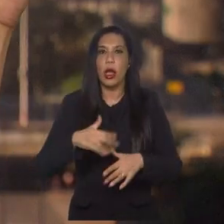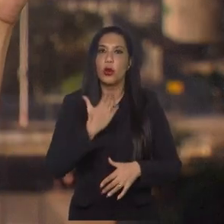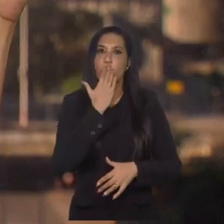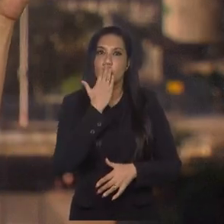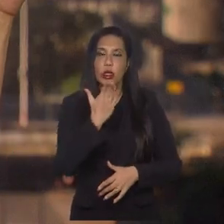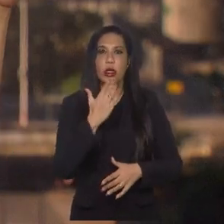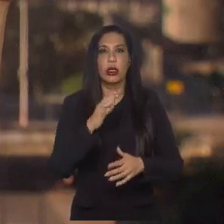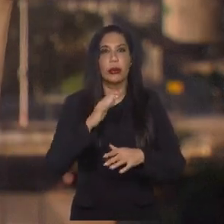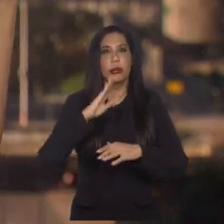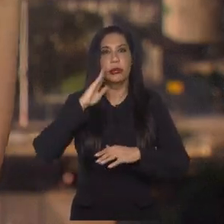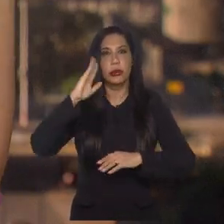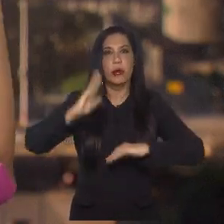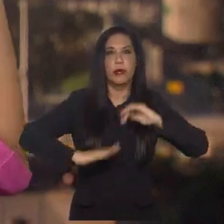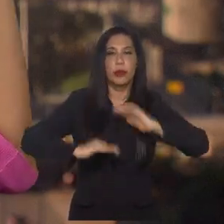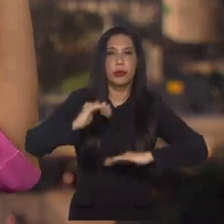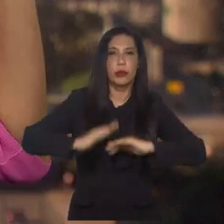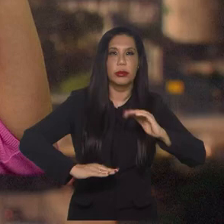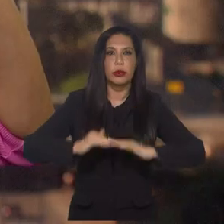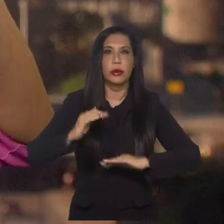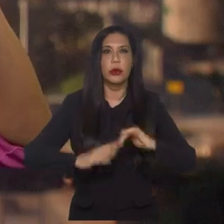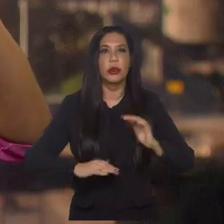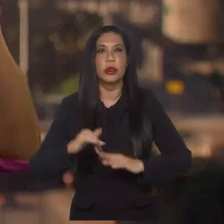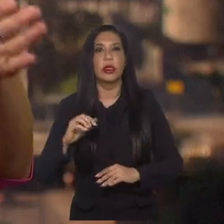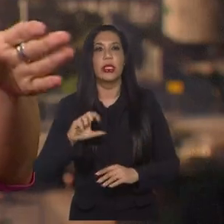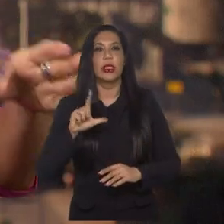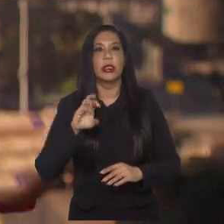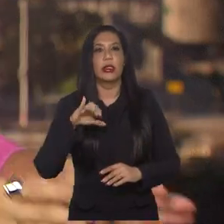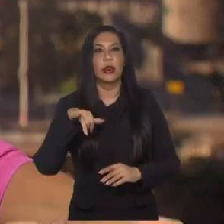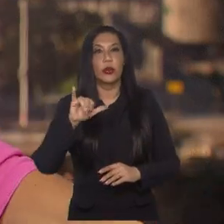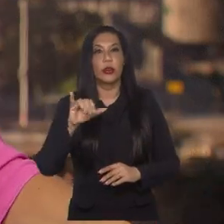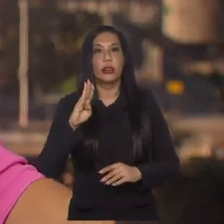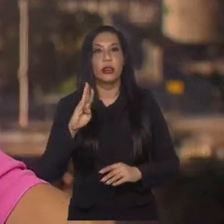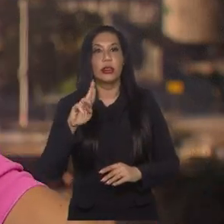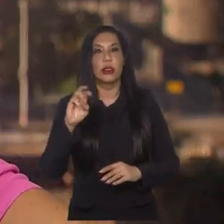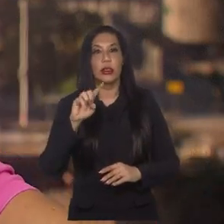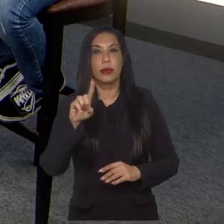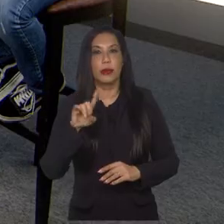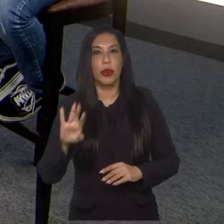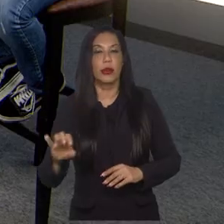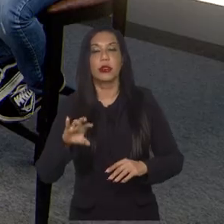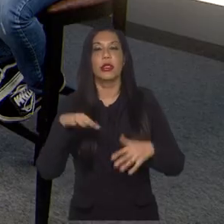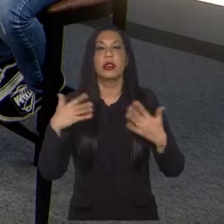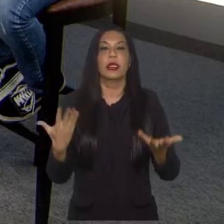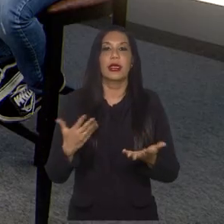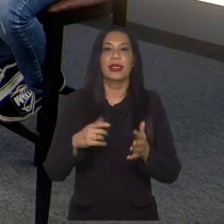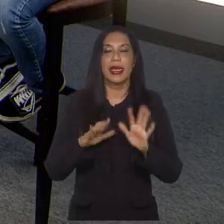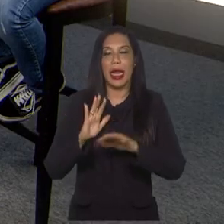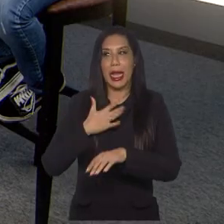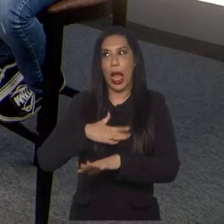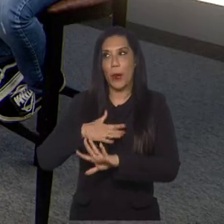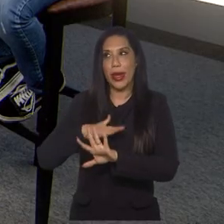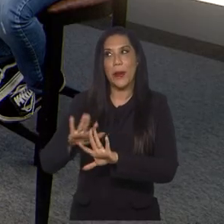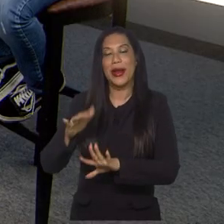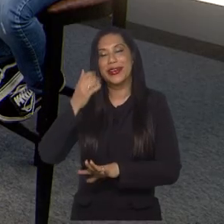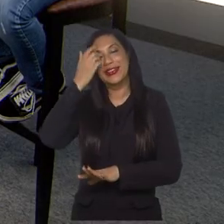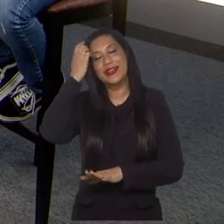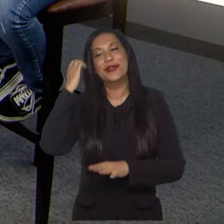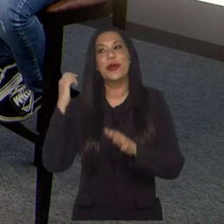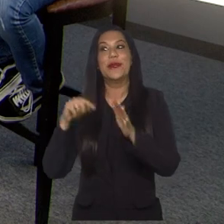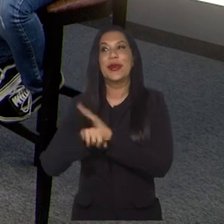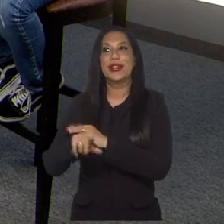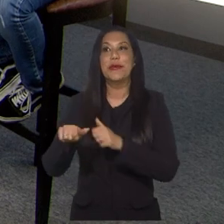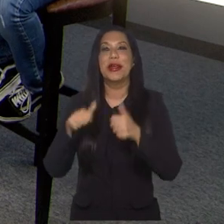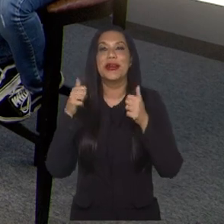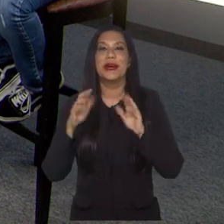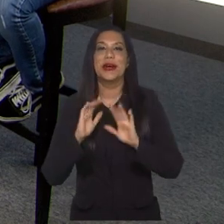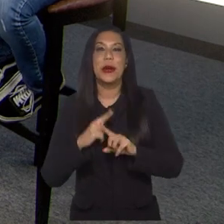mesmo de estrelas, né? A gente tem Lucy Bronze e tudo mais. Quem que você... Eu não vou chegar ainda no quadro final, não, tá? Vocês não vão destacar